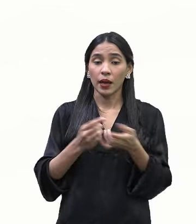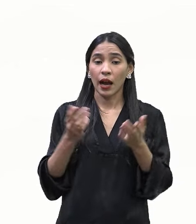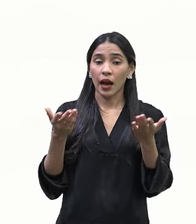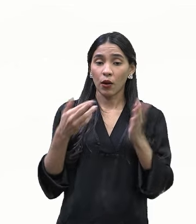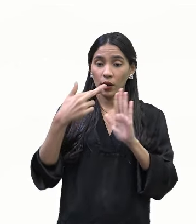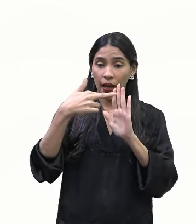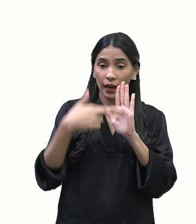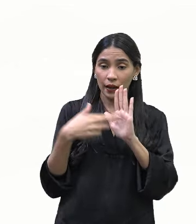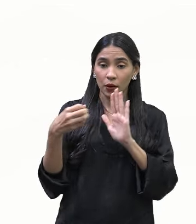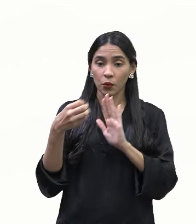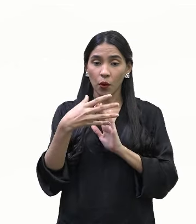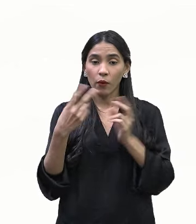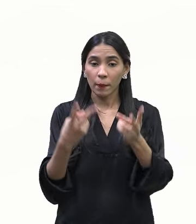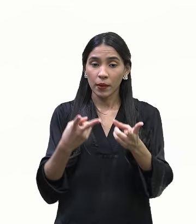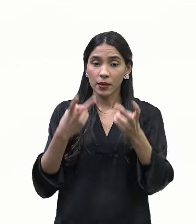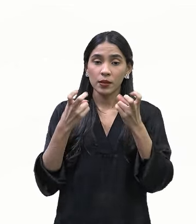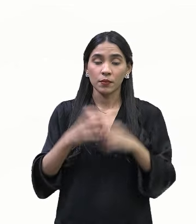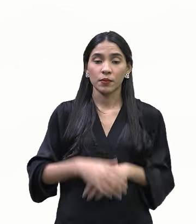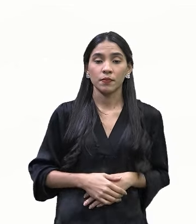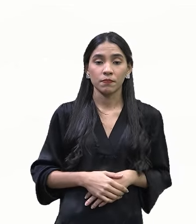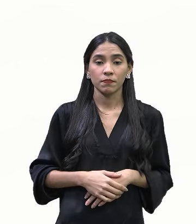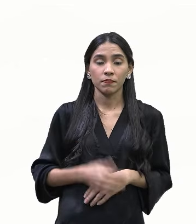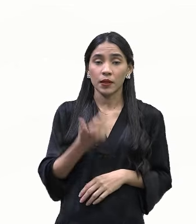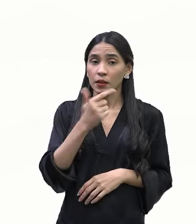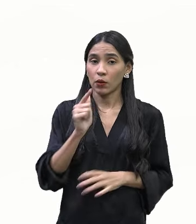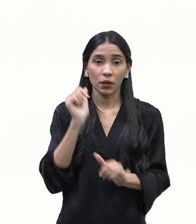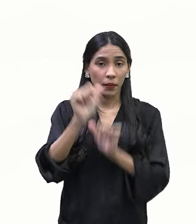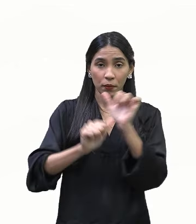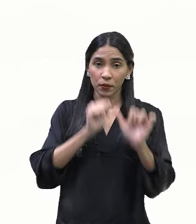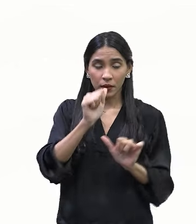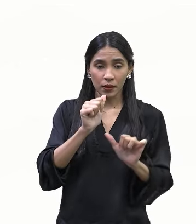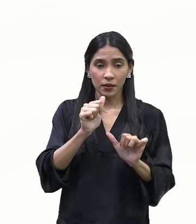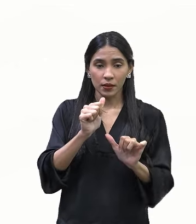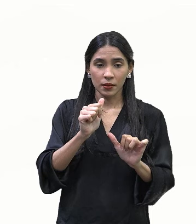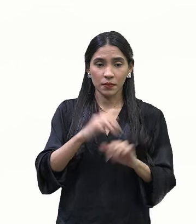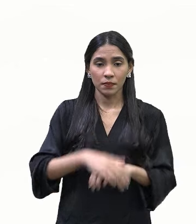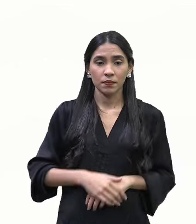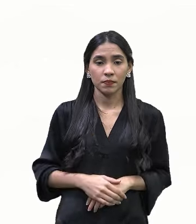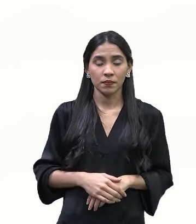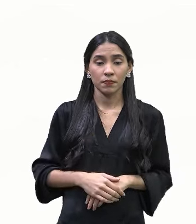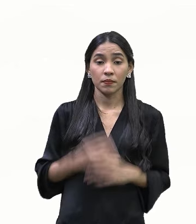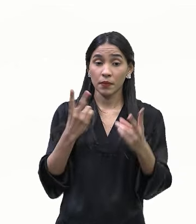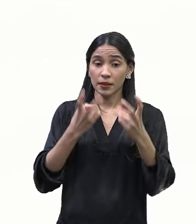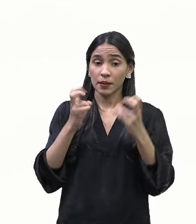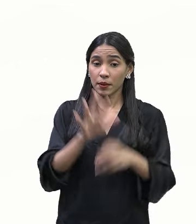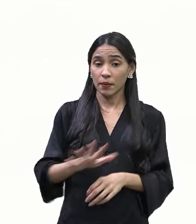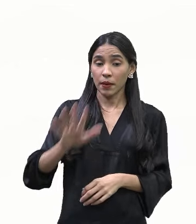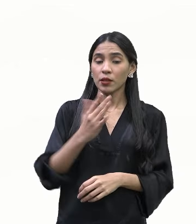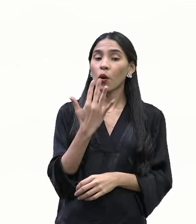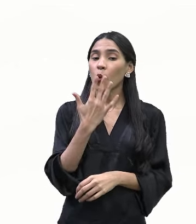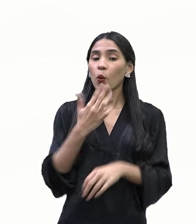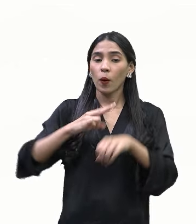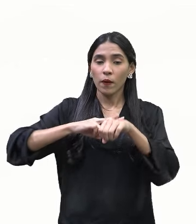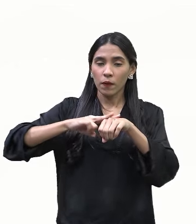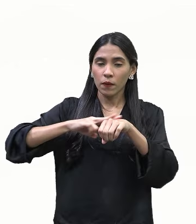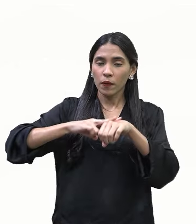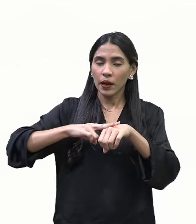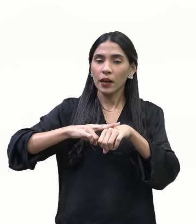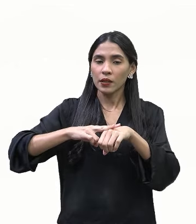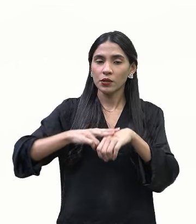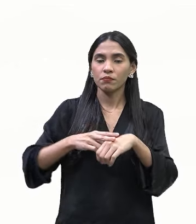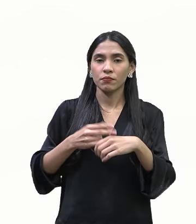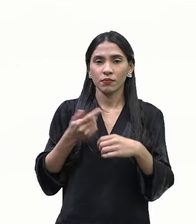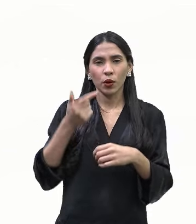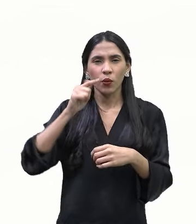políticas, note que nós não temos uma alteração tão grande. Ó. Tá vendo aqui? Consegue manter e até diminuir um